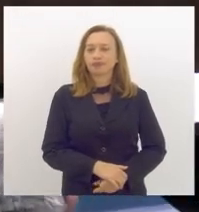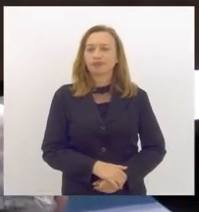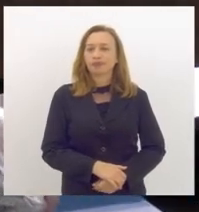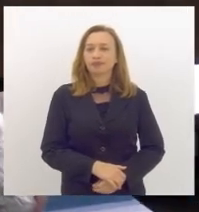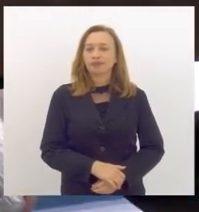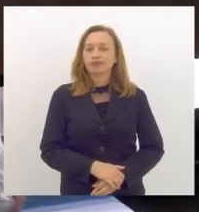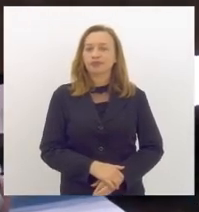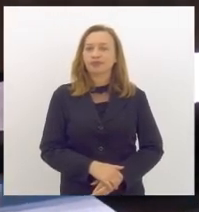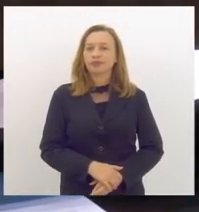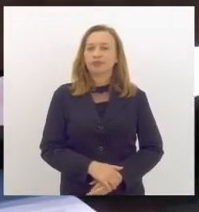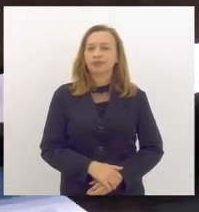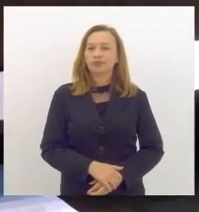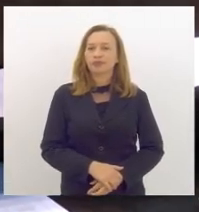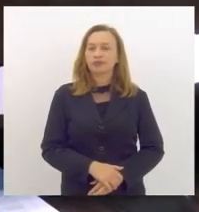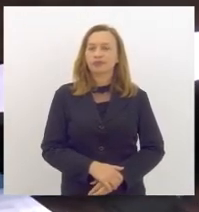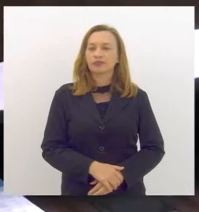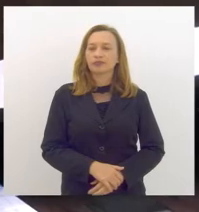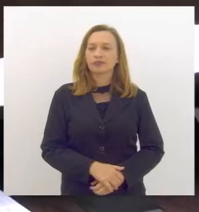Tiago?